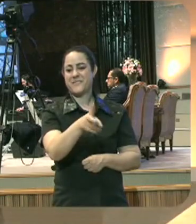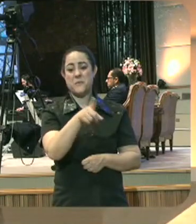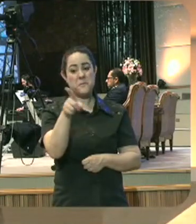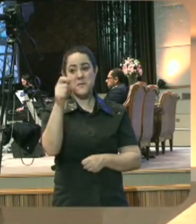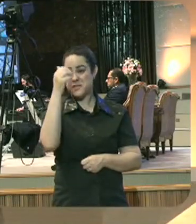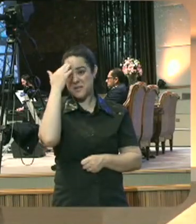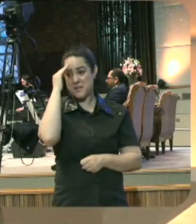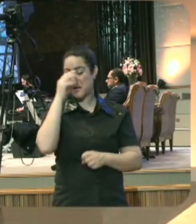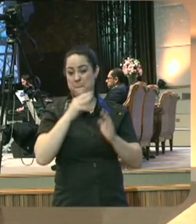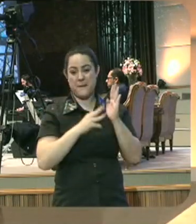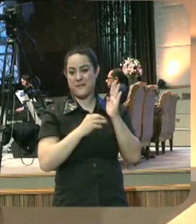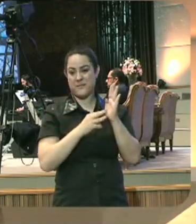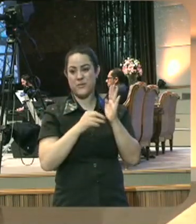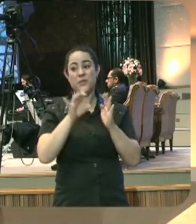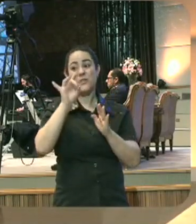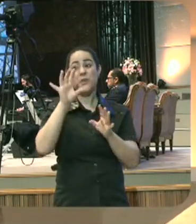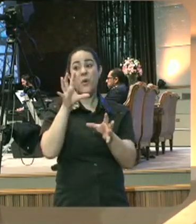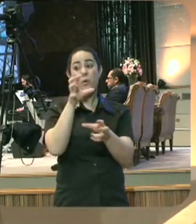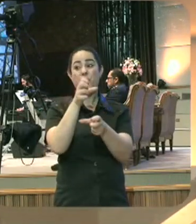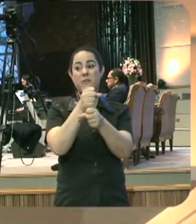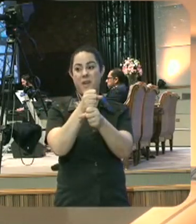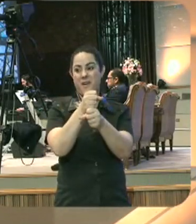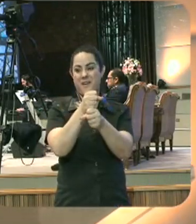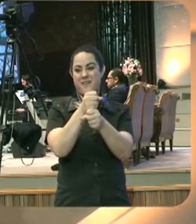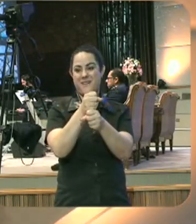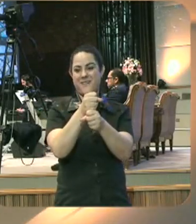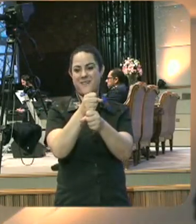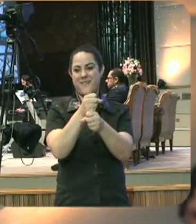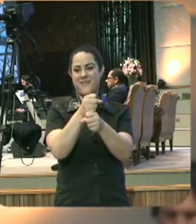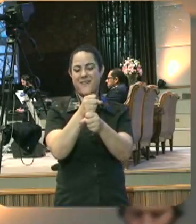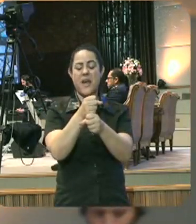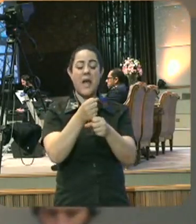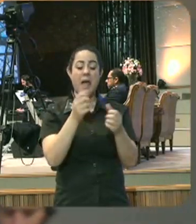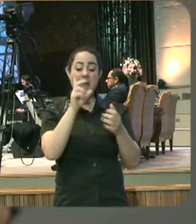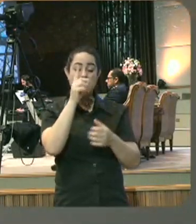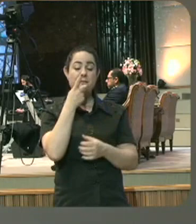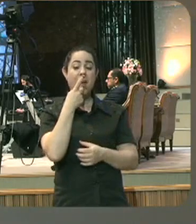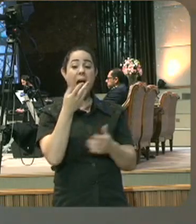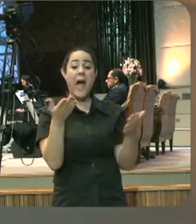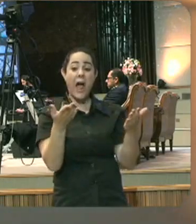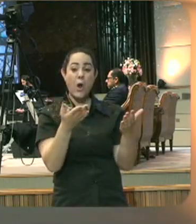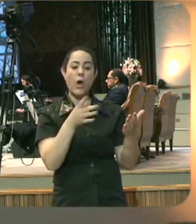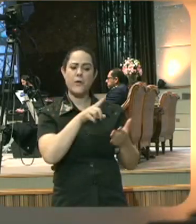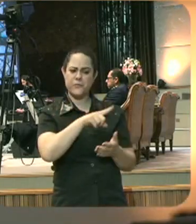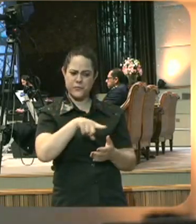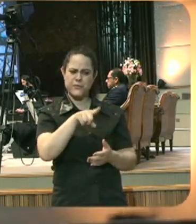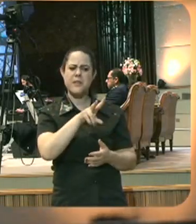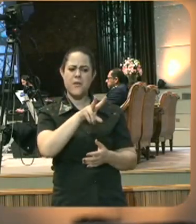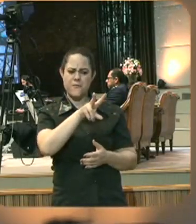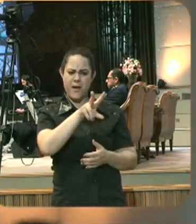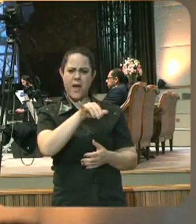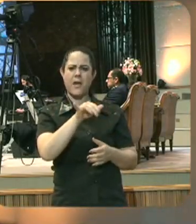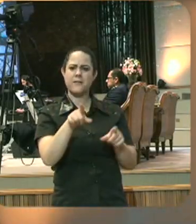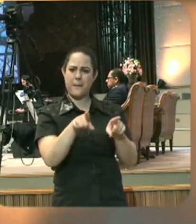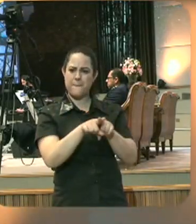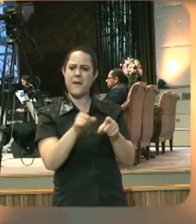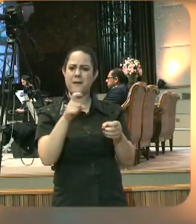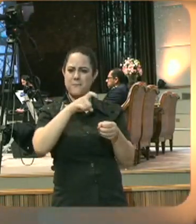assim vai. Mas chega uma hora que ele diz assim: agora você vai tomar parte desse negócio.